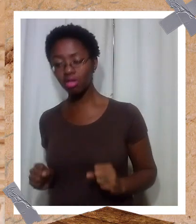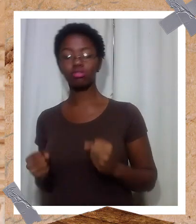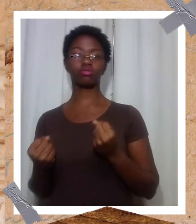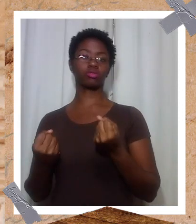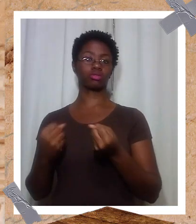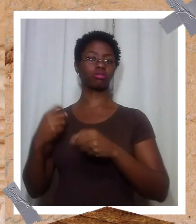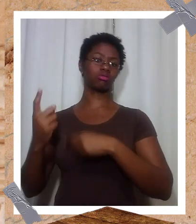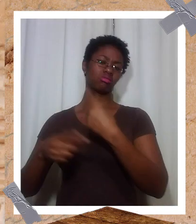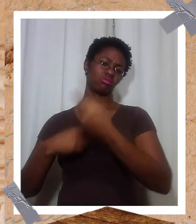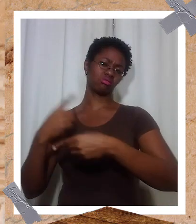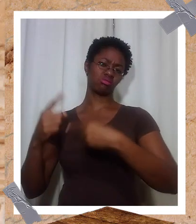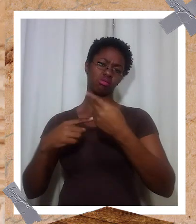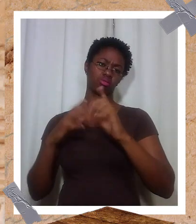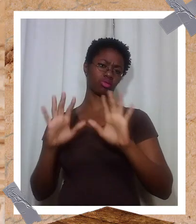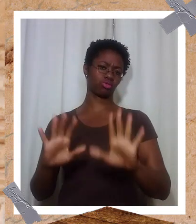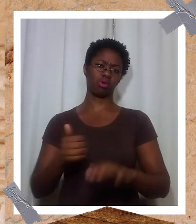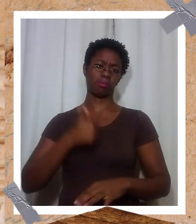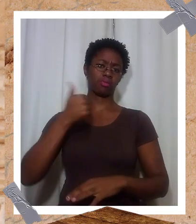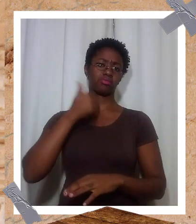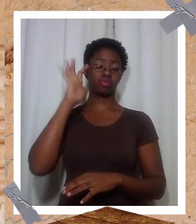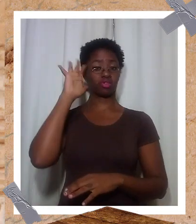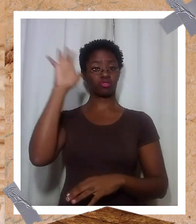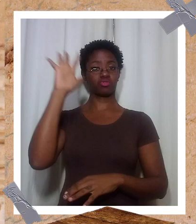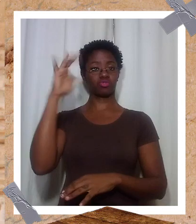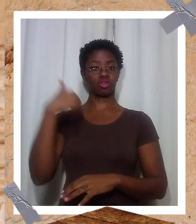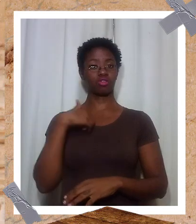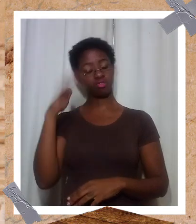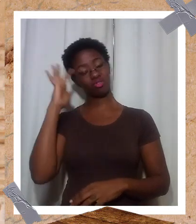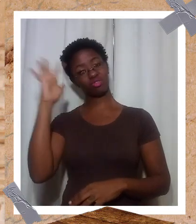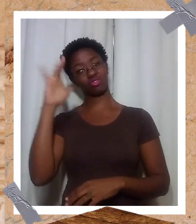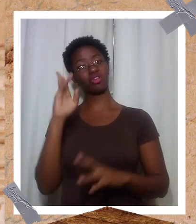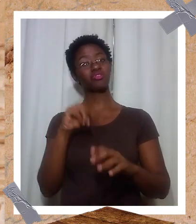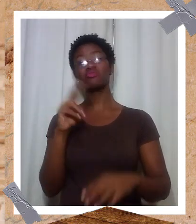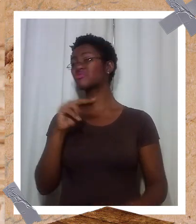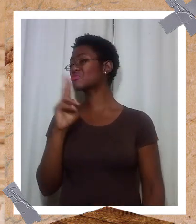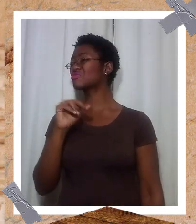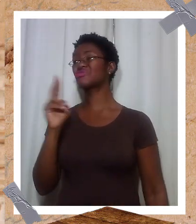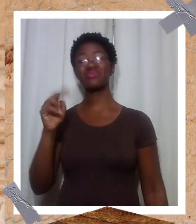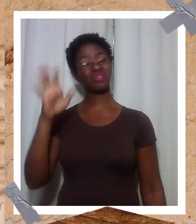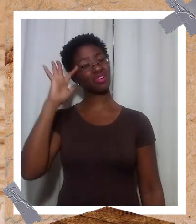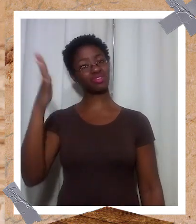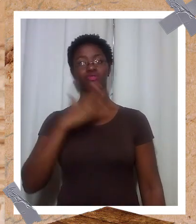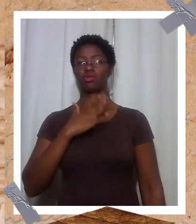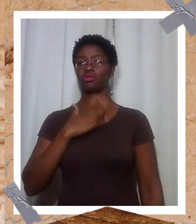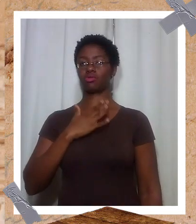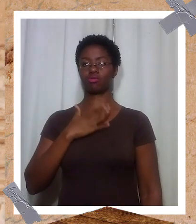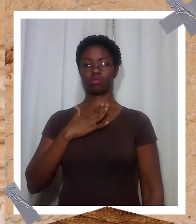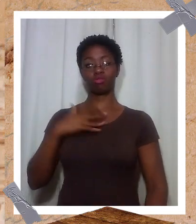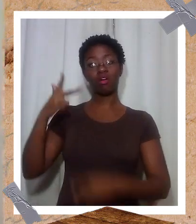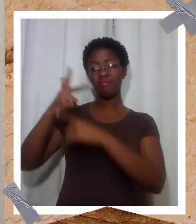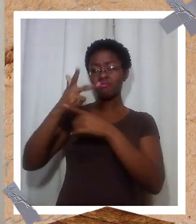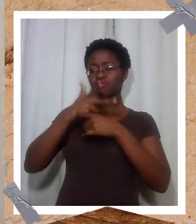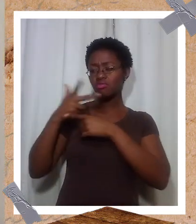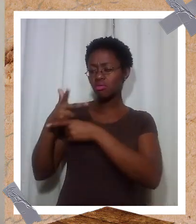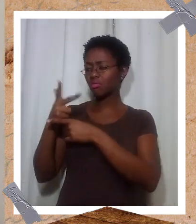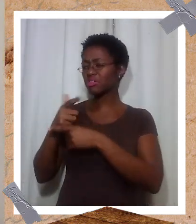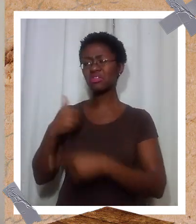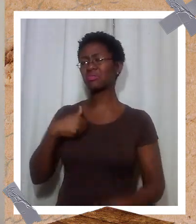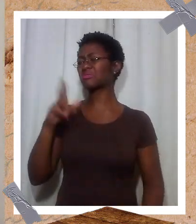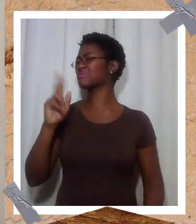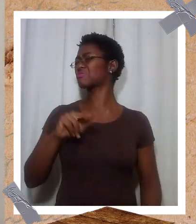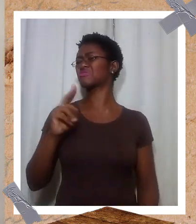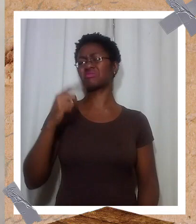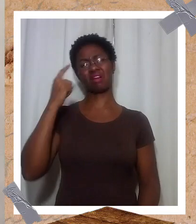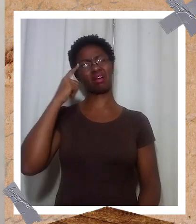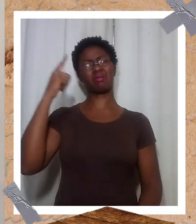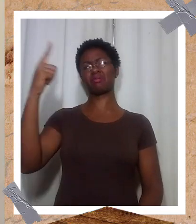que vem depois é o primeiro sonho. O meu sonho nunca foi sequer, desde a filmagem até o último